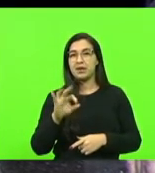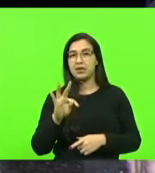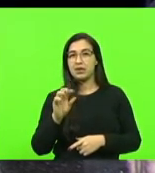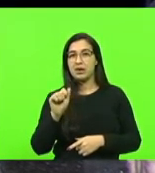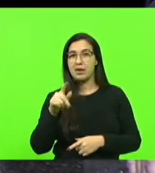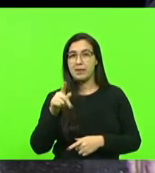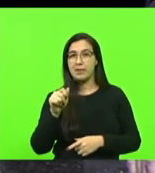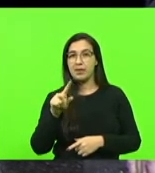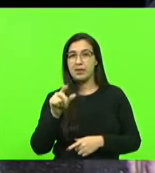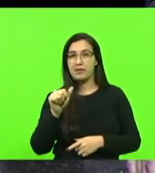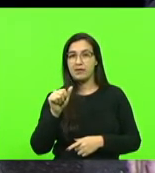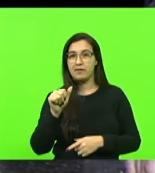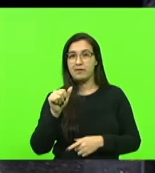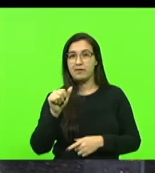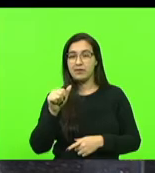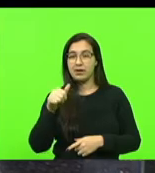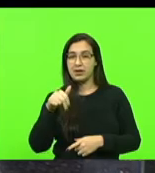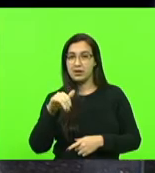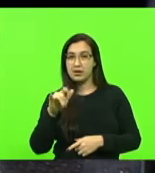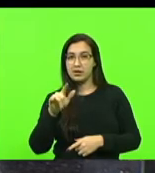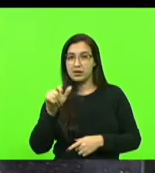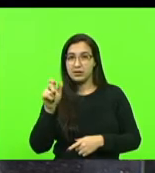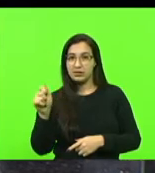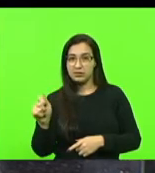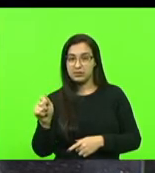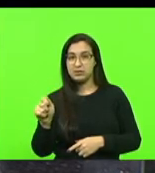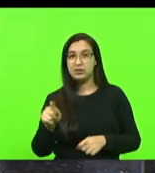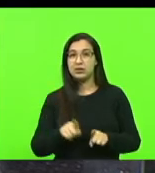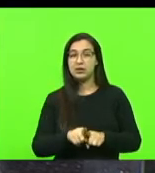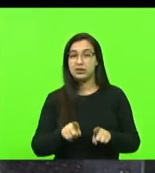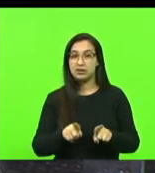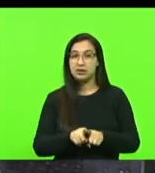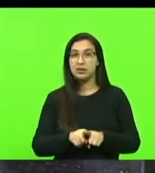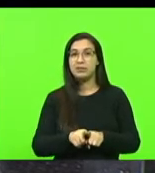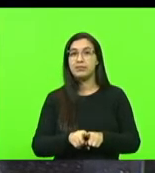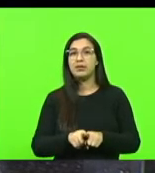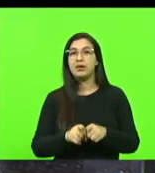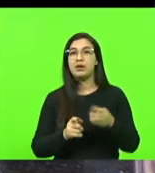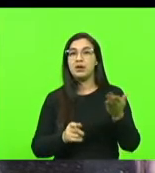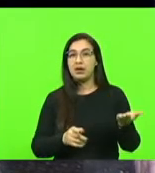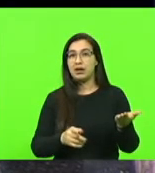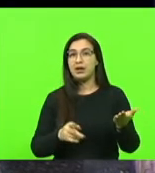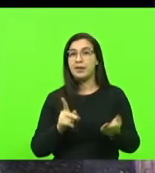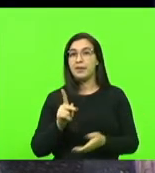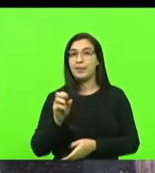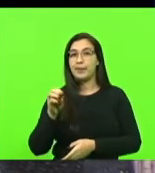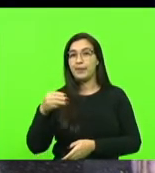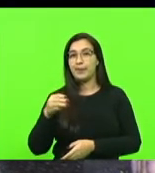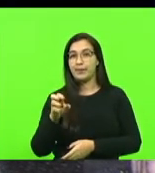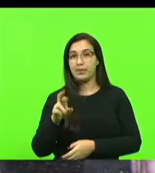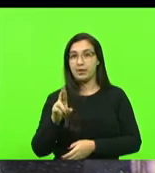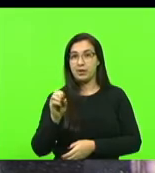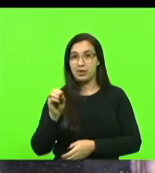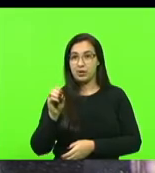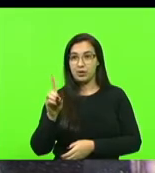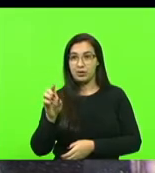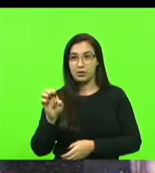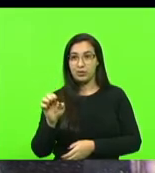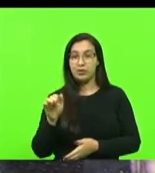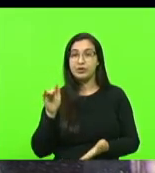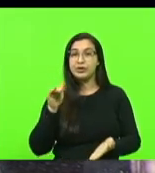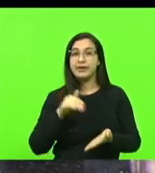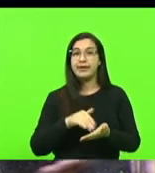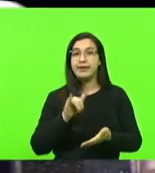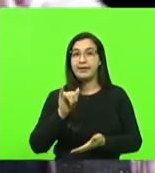da Mafisa, e o viaduto do Badenfurt, o acesso do Badenfurt a Pomerode até a divisa Indaial. Acho que foi uma